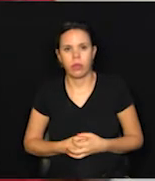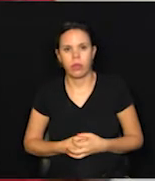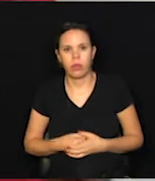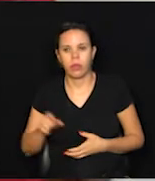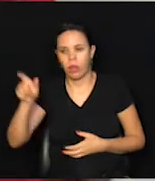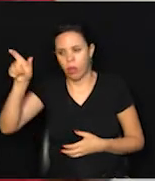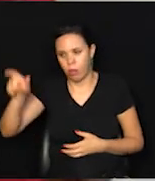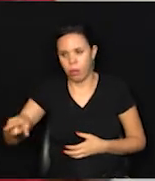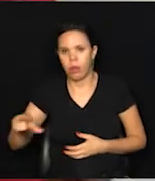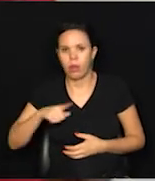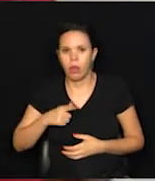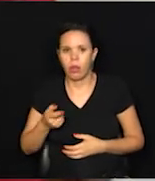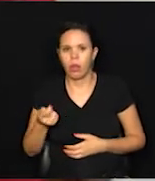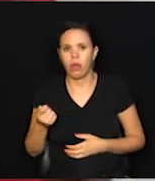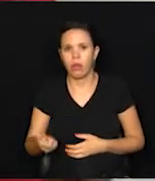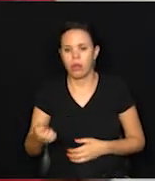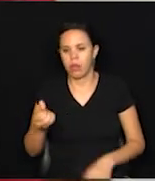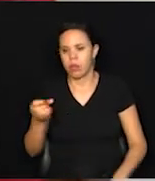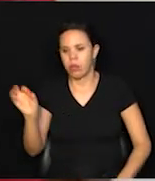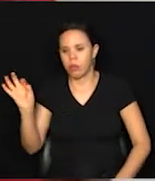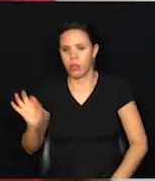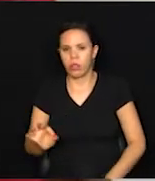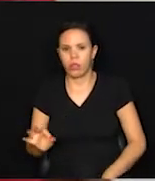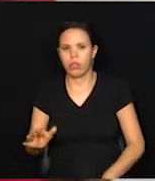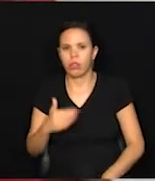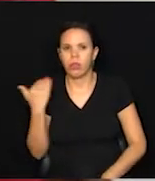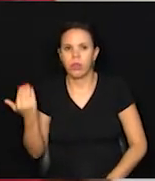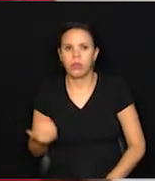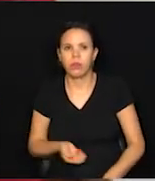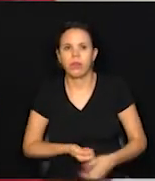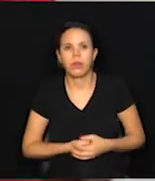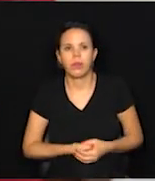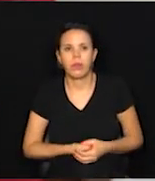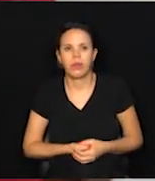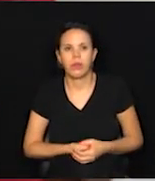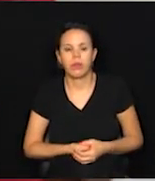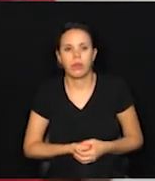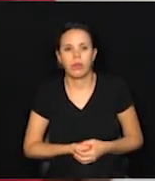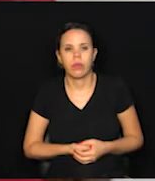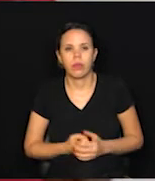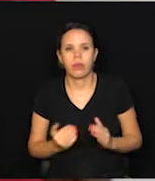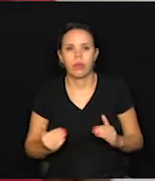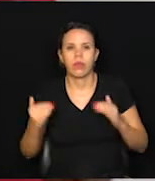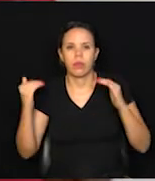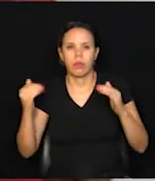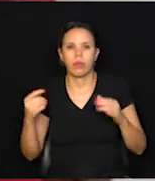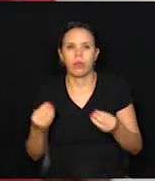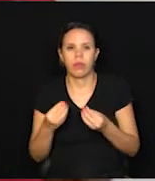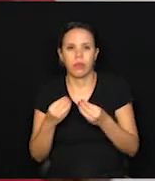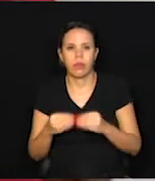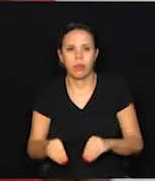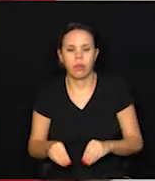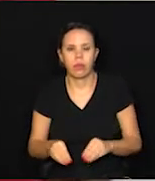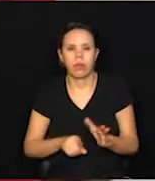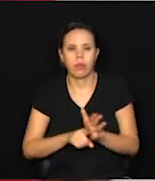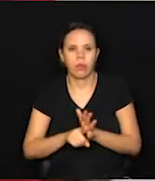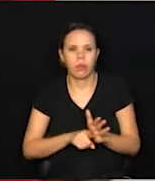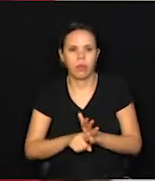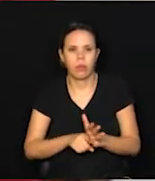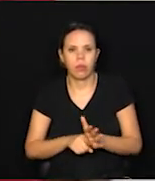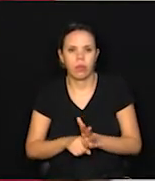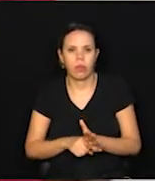essa pessoa tem quase 60% de chance de morrer. Então, a mortalidade vai ser alta, isso impacta nos índices de